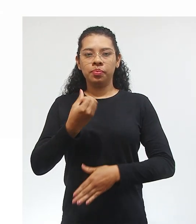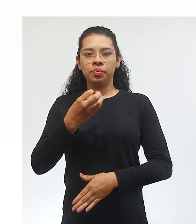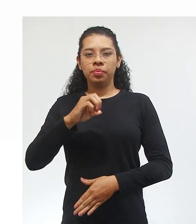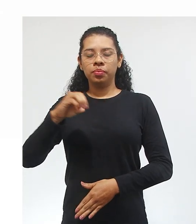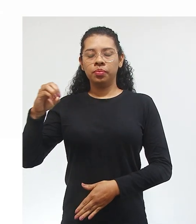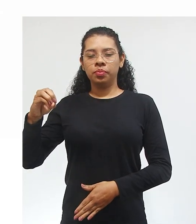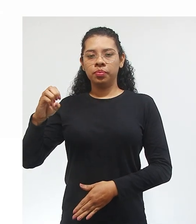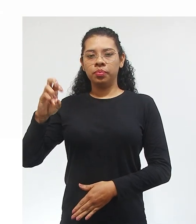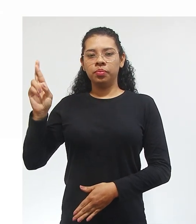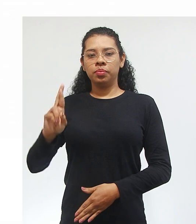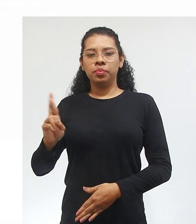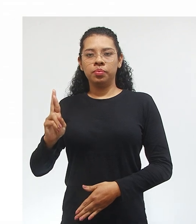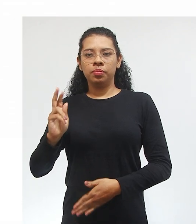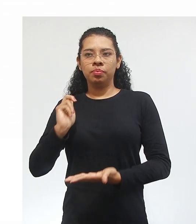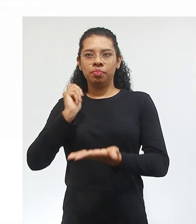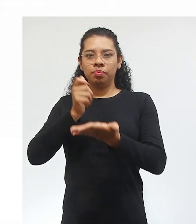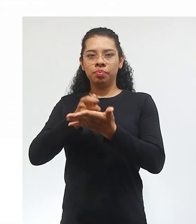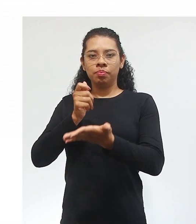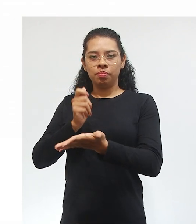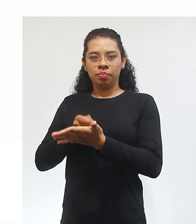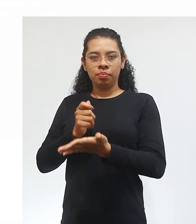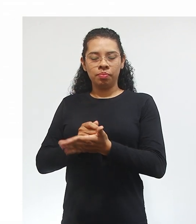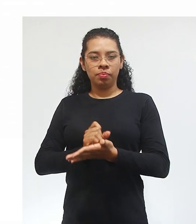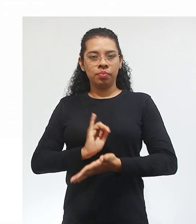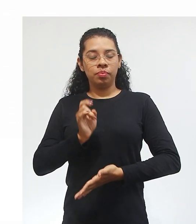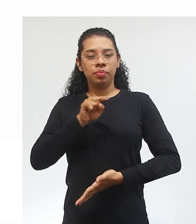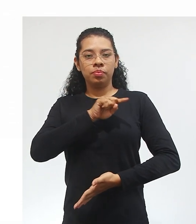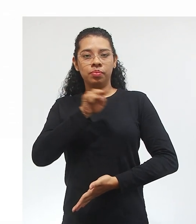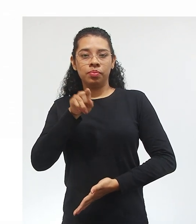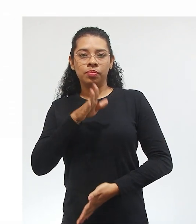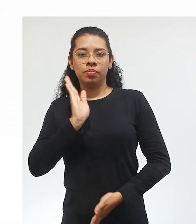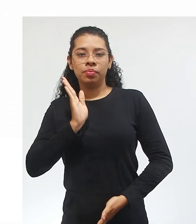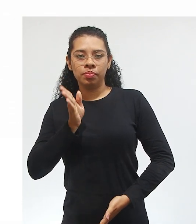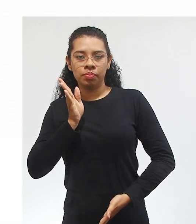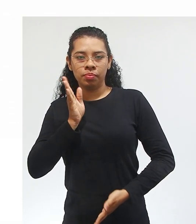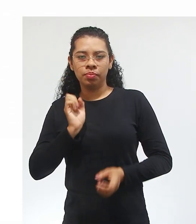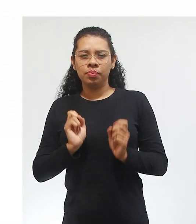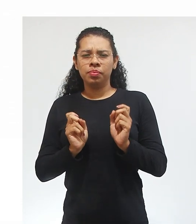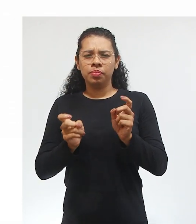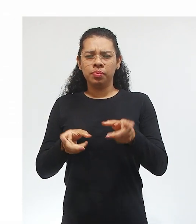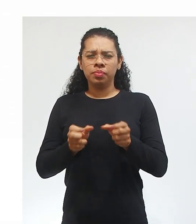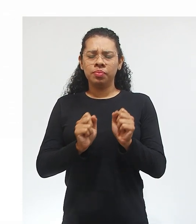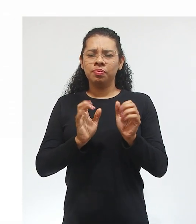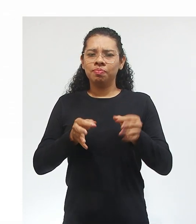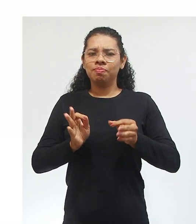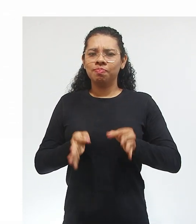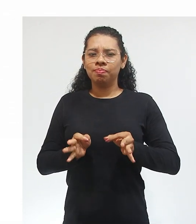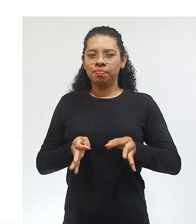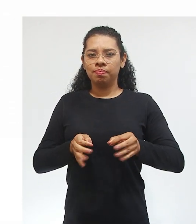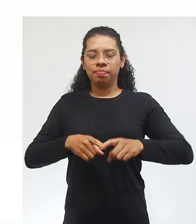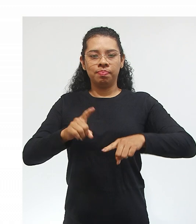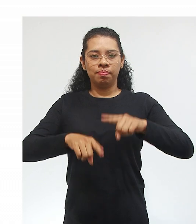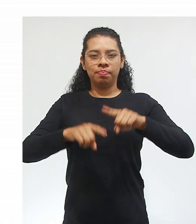mil à vista. Então, se você já vendeu essa mercadoria, quer dizer o quê? Você subentende, você já vai